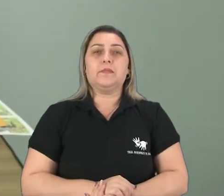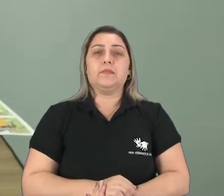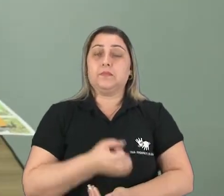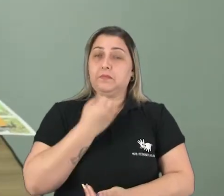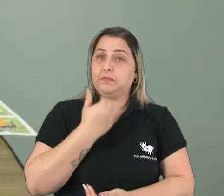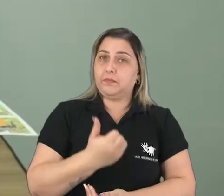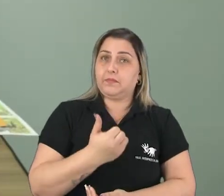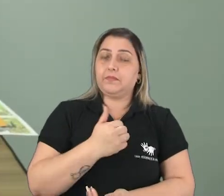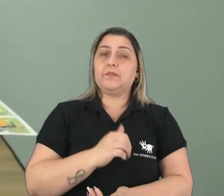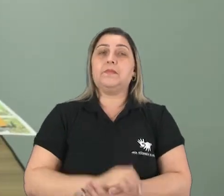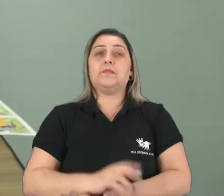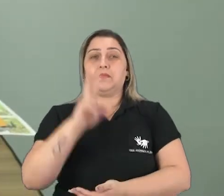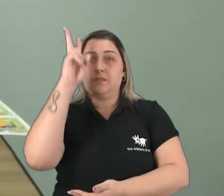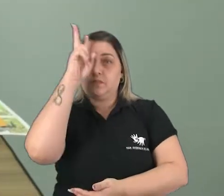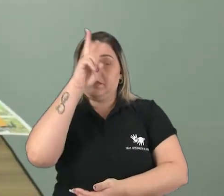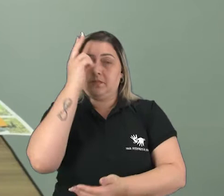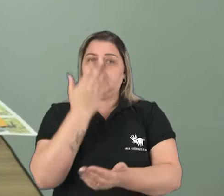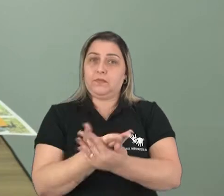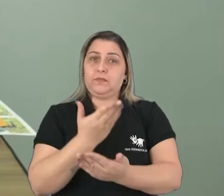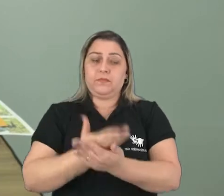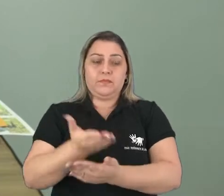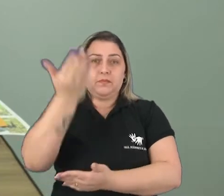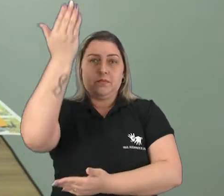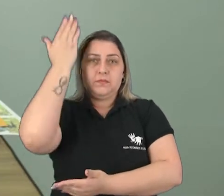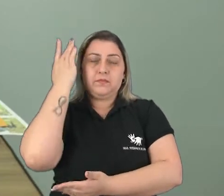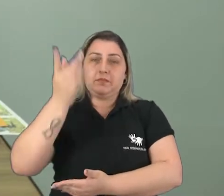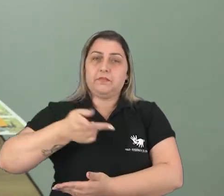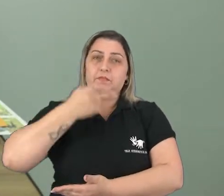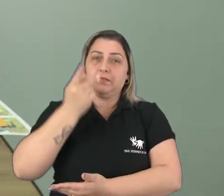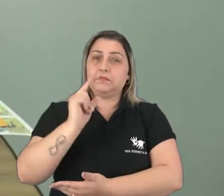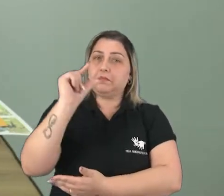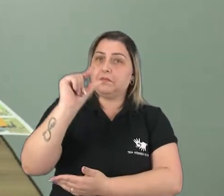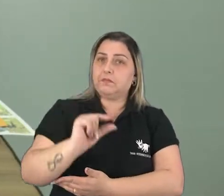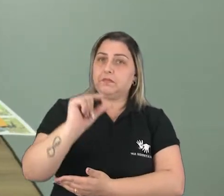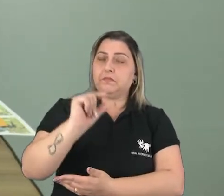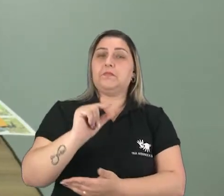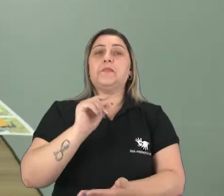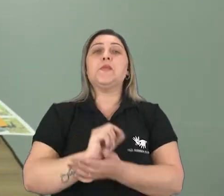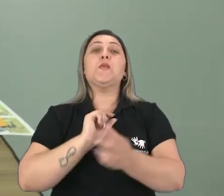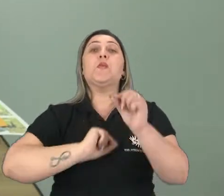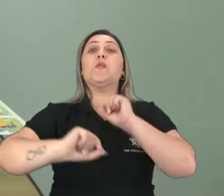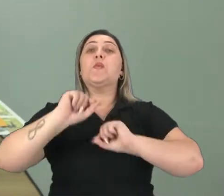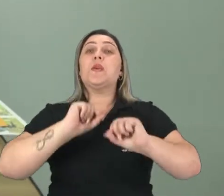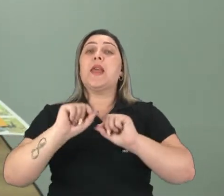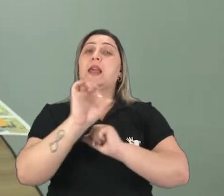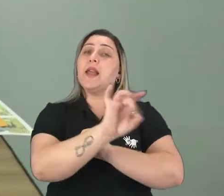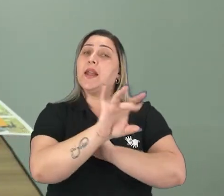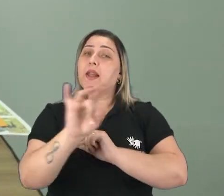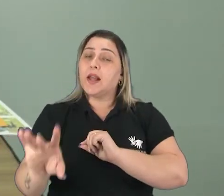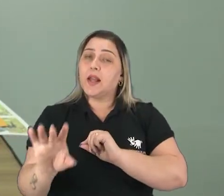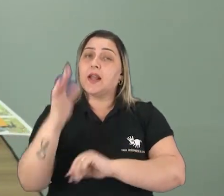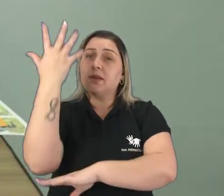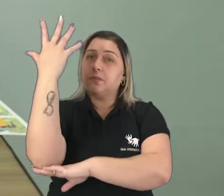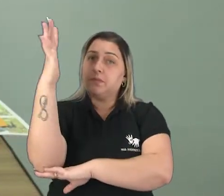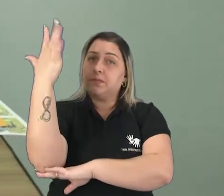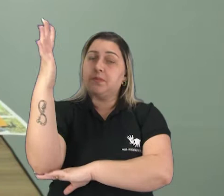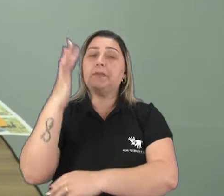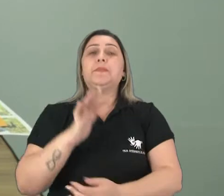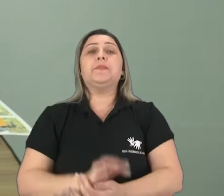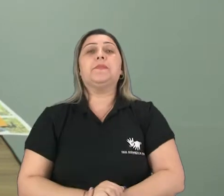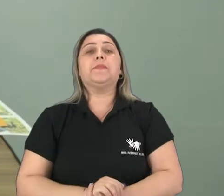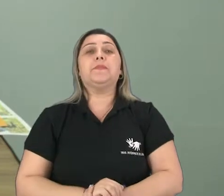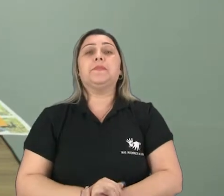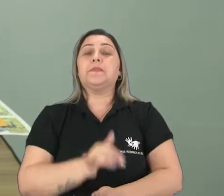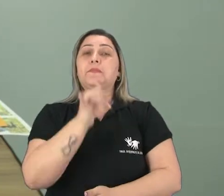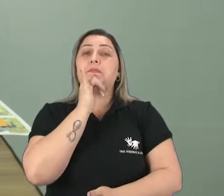Muito bem! Lembram que na aula passada nós falamos um pouquinho sobre o que é cada uma dessas plantas? Estes